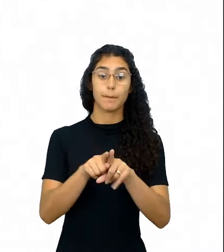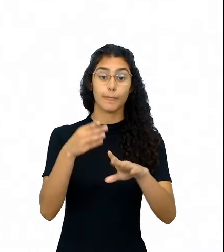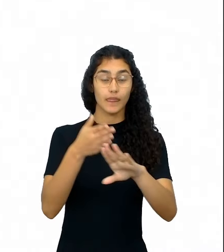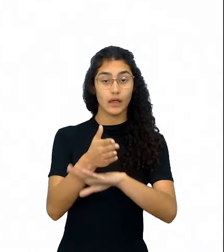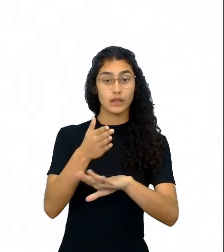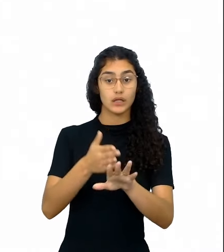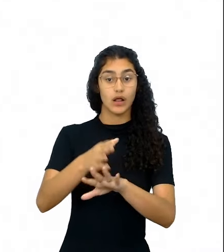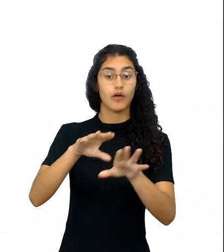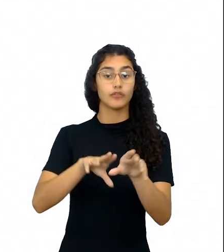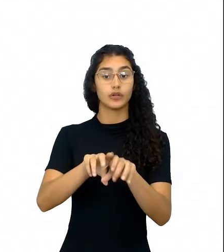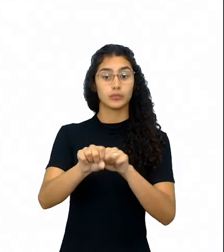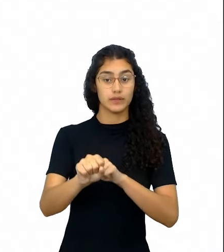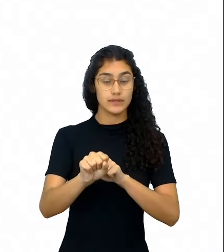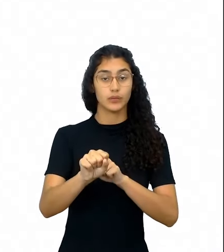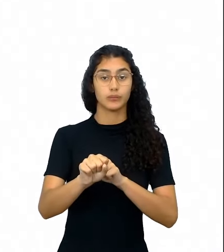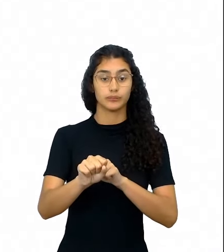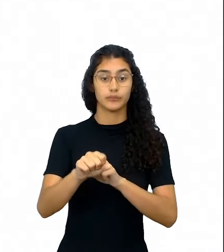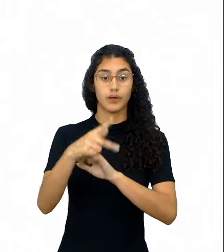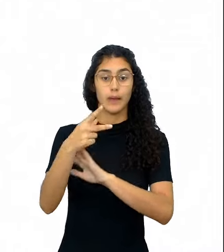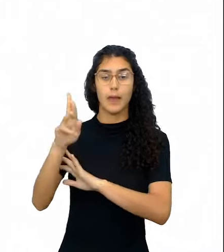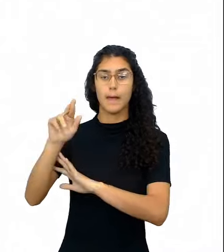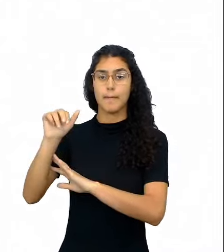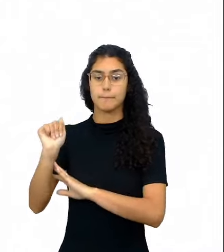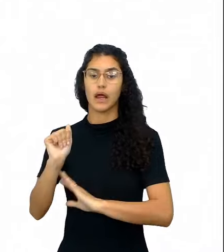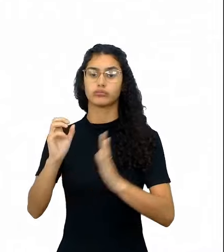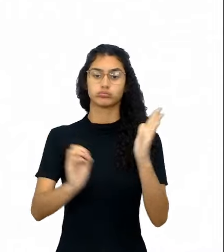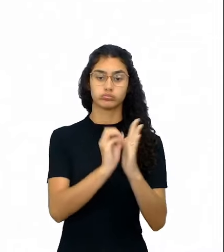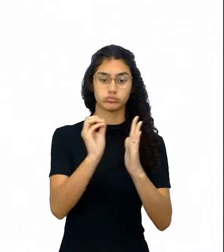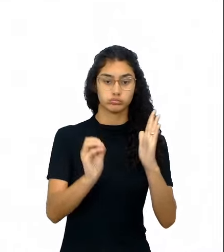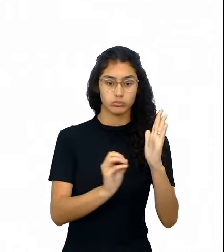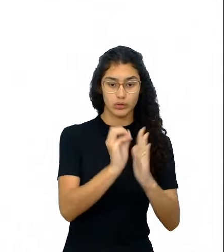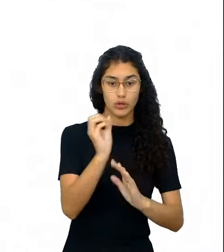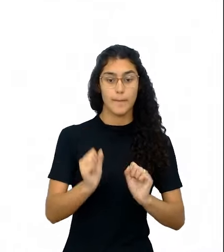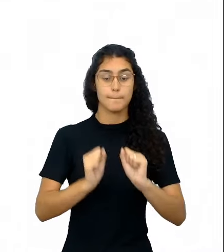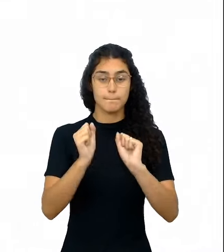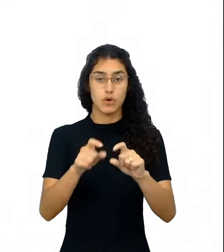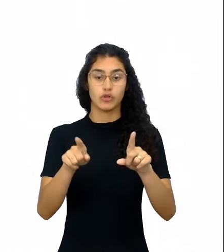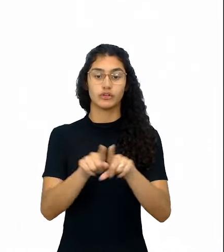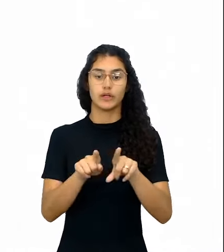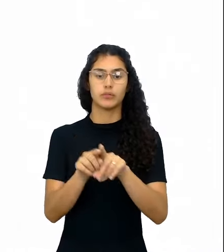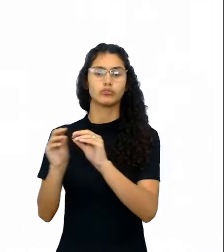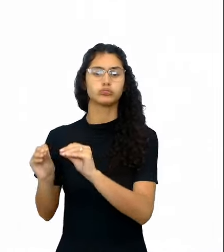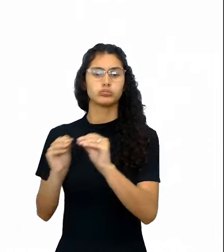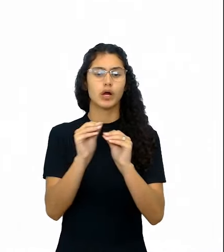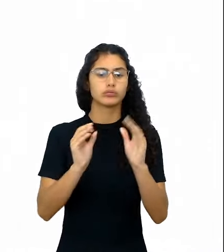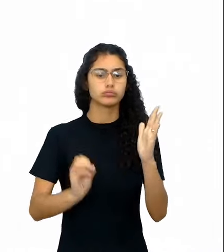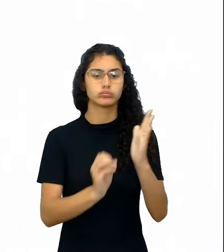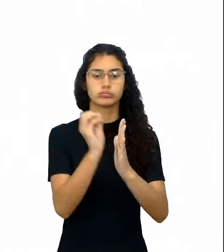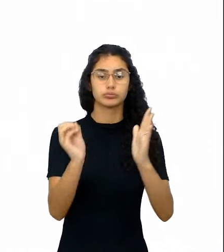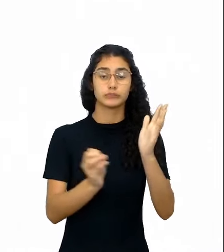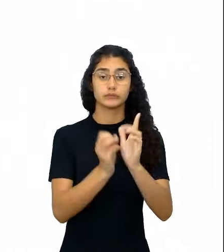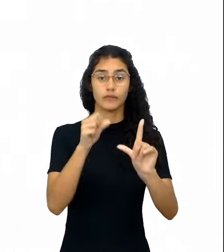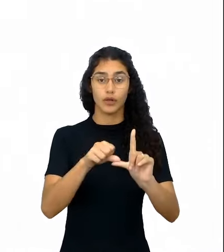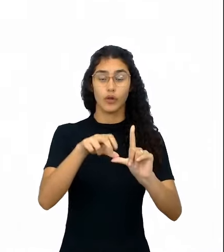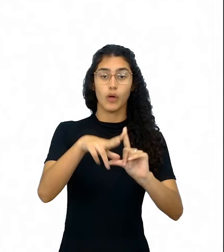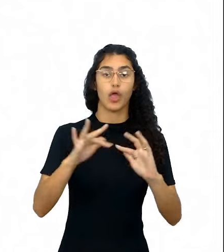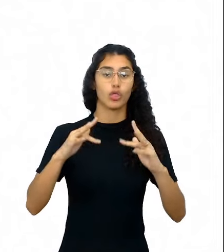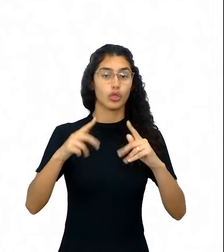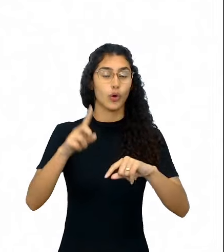as formações do PRA, Centro de Mídias, também você pode vir aqui, através do Centro de Mídia, encontrar todo esse